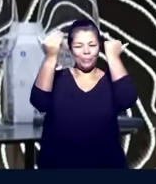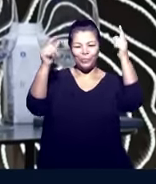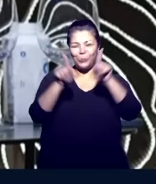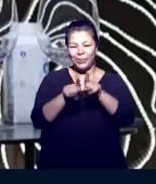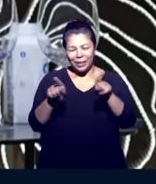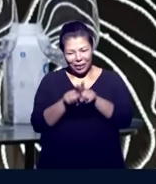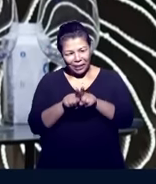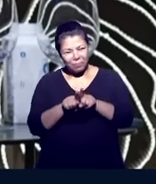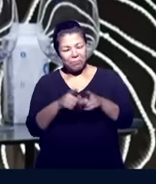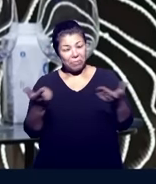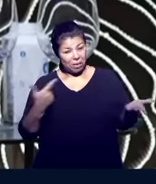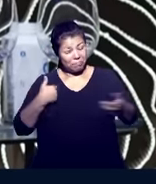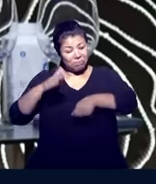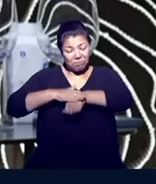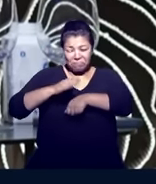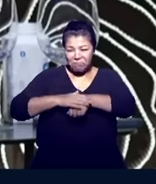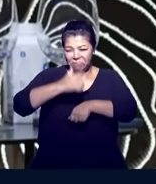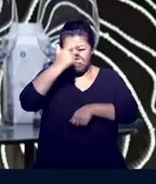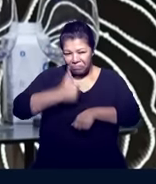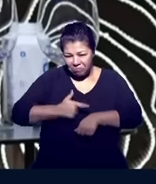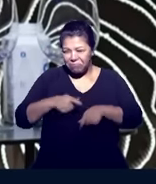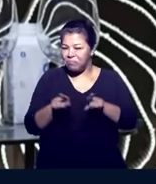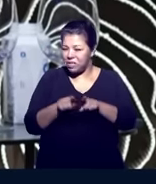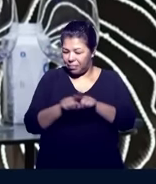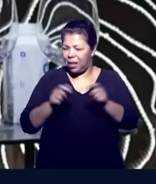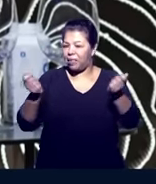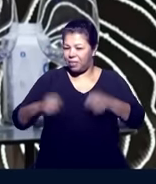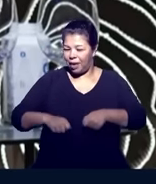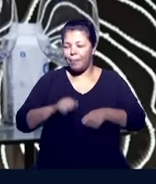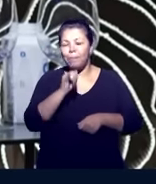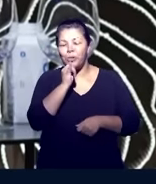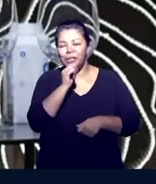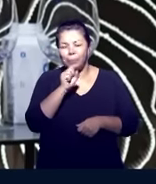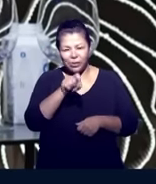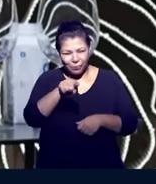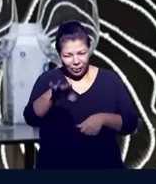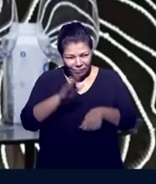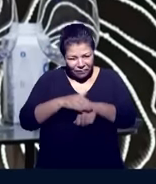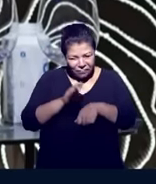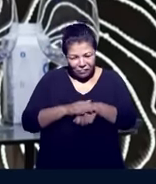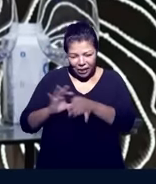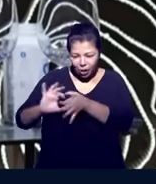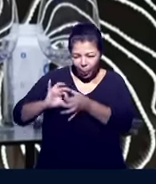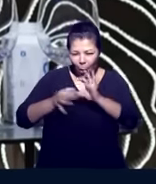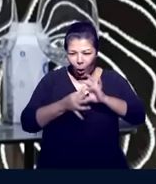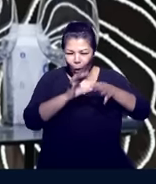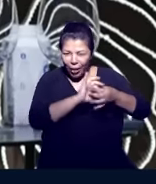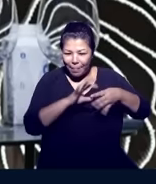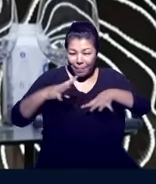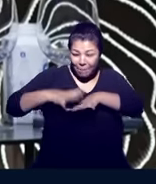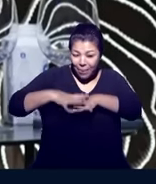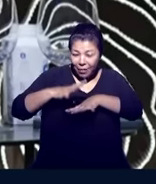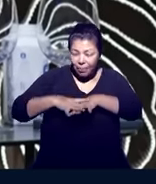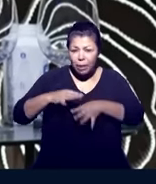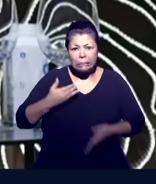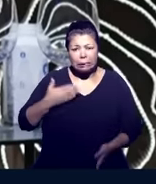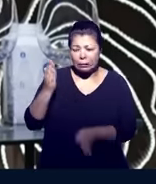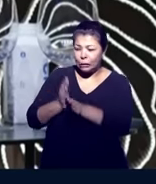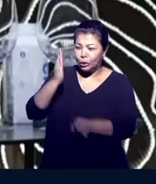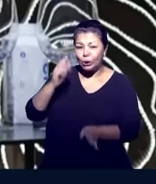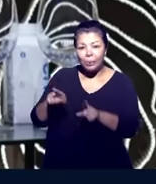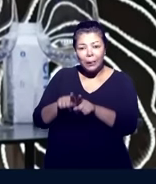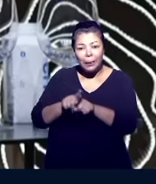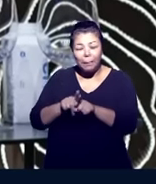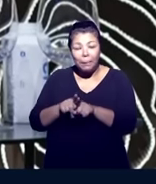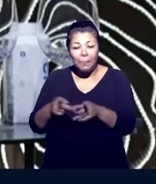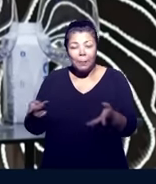bem distribuído territorialmente você faz uma olimpíada da Matemática você descobre que o Piauí é o campeão da olimpíada da